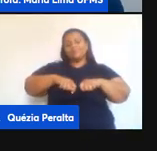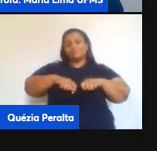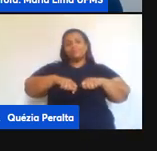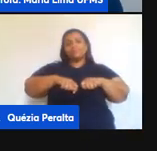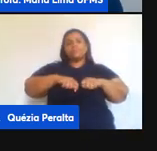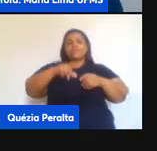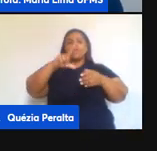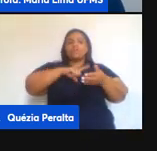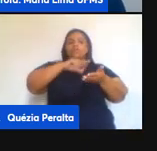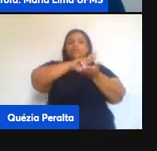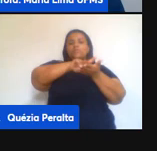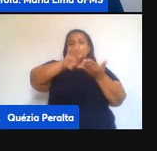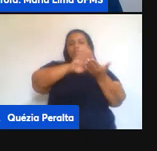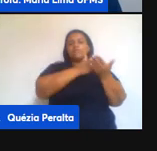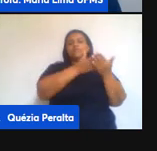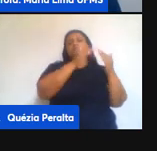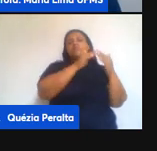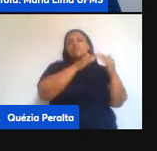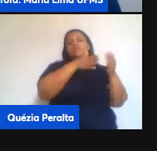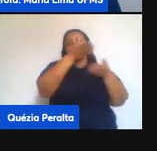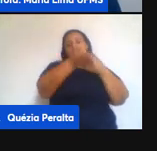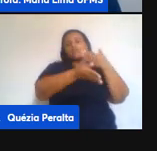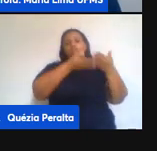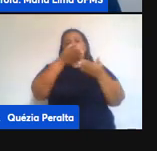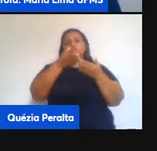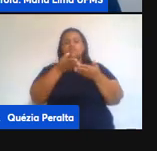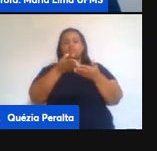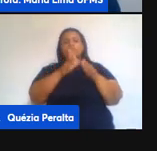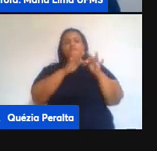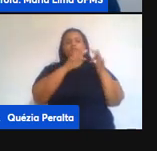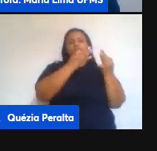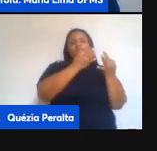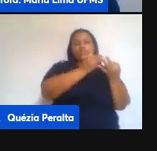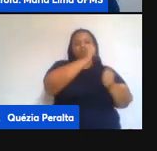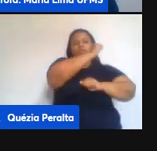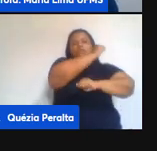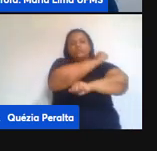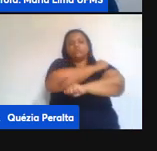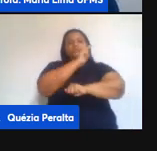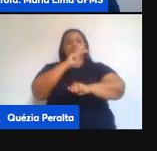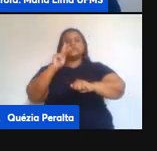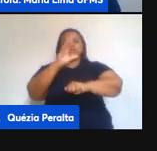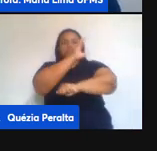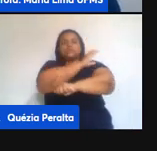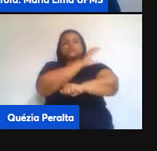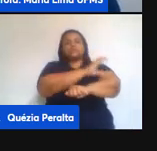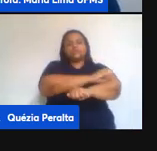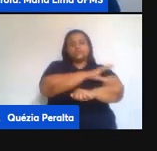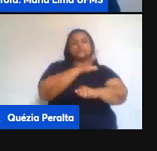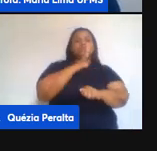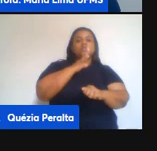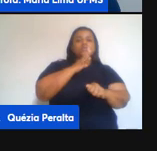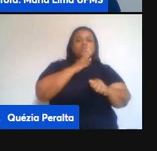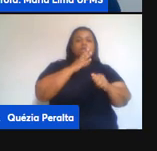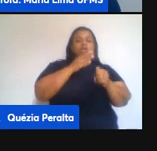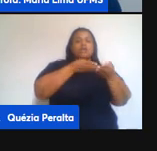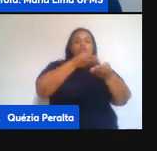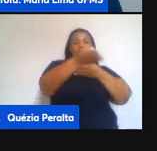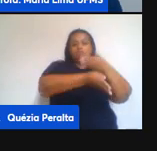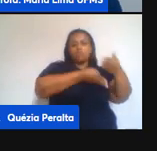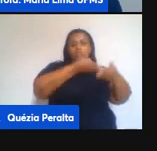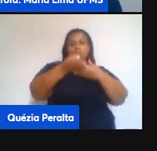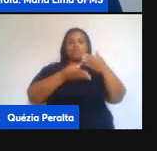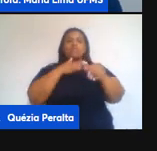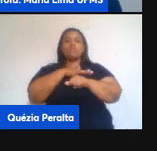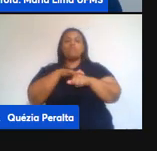já fazem isso, nós temos várias experiências na rede. Nós podemos conhecer, compartilhar e conversar sobre isso e